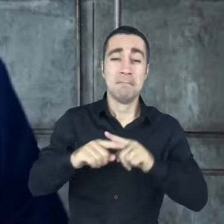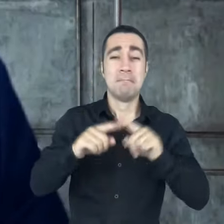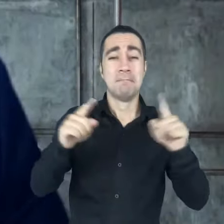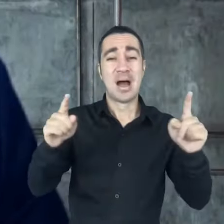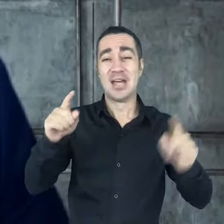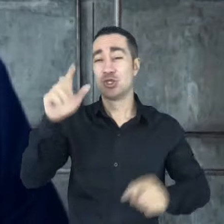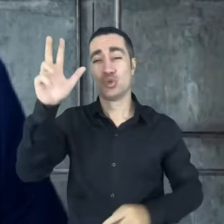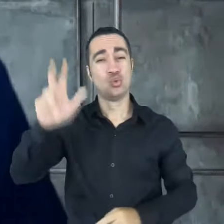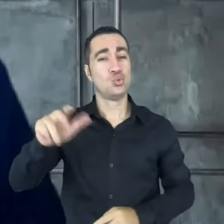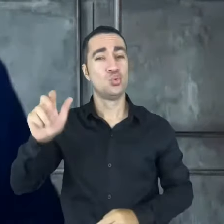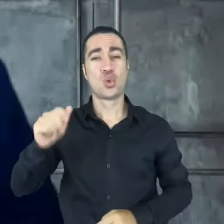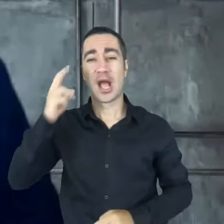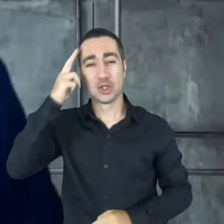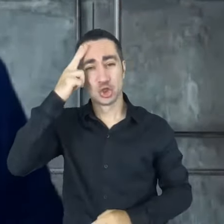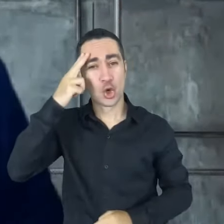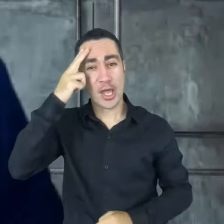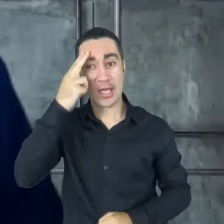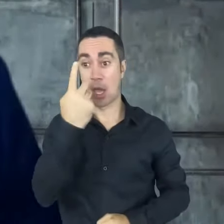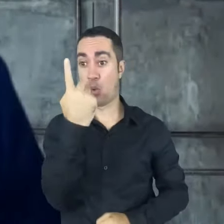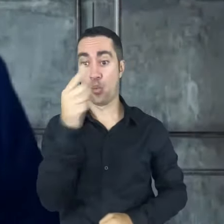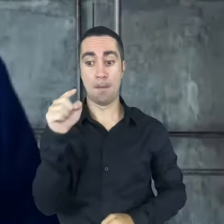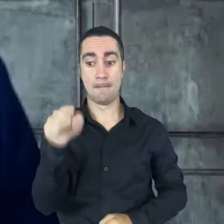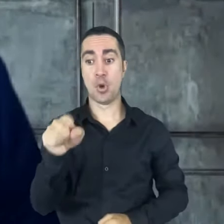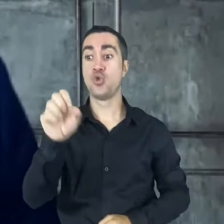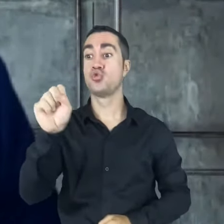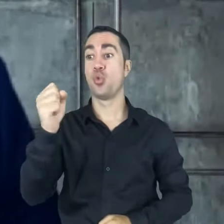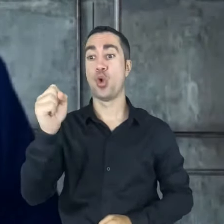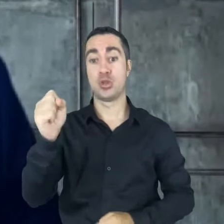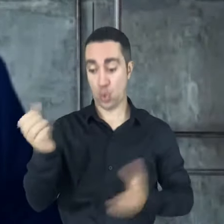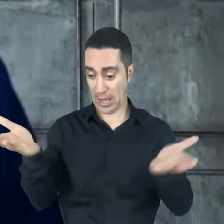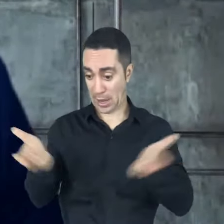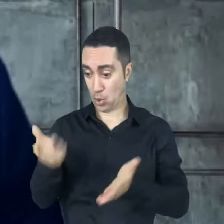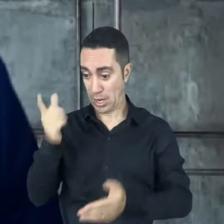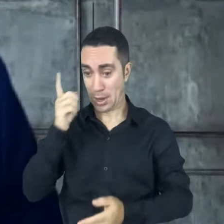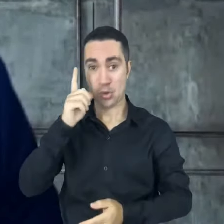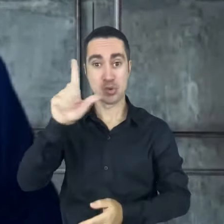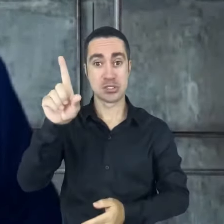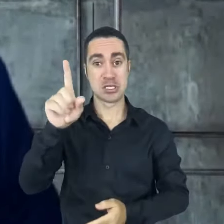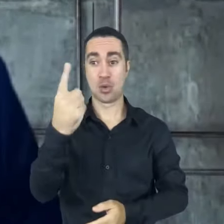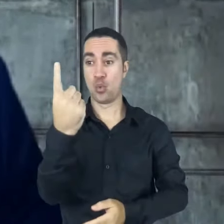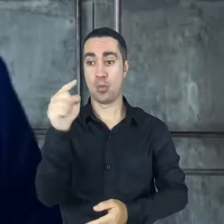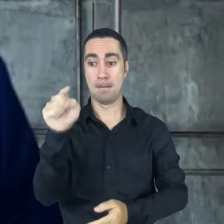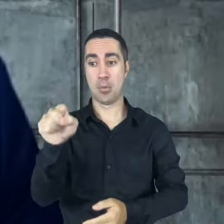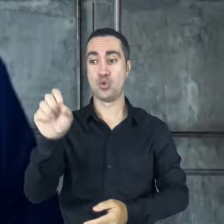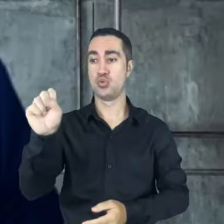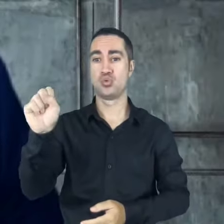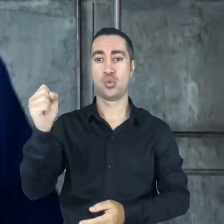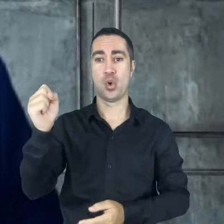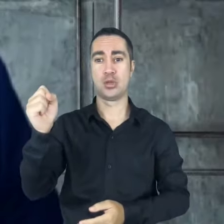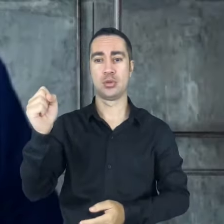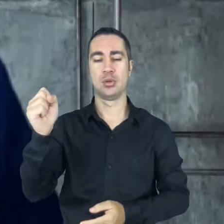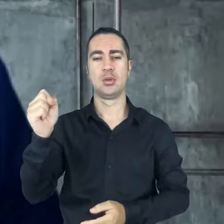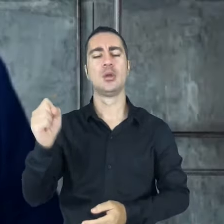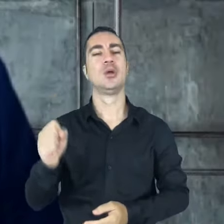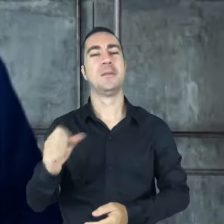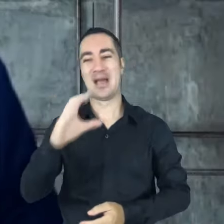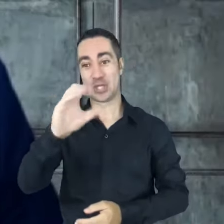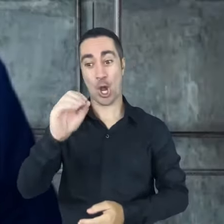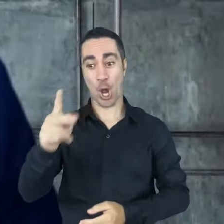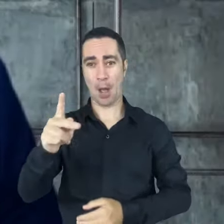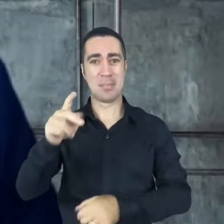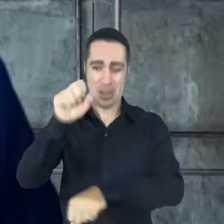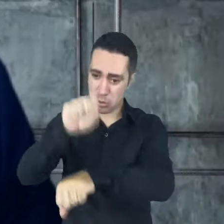a 1,8 como a gente chegou agora, tá? E como eu comentei, a COP ela não para. Então,